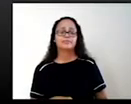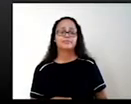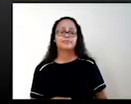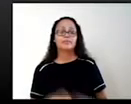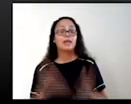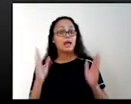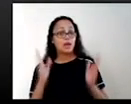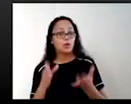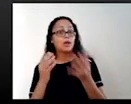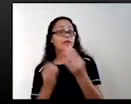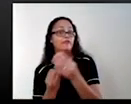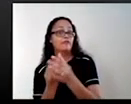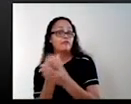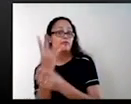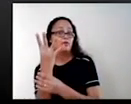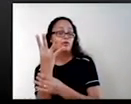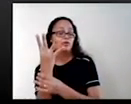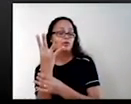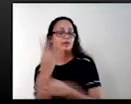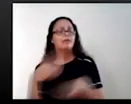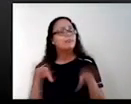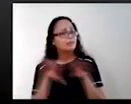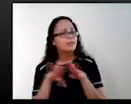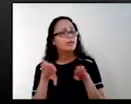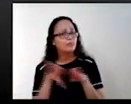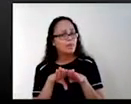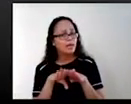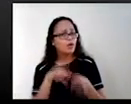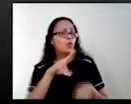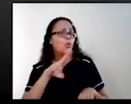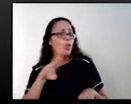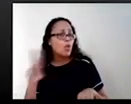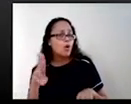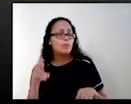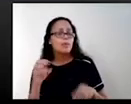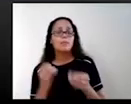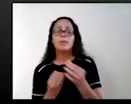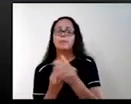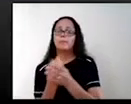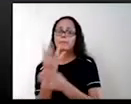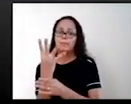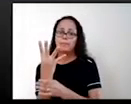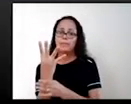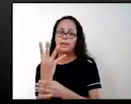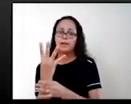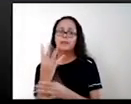Da flora. Então, na flora também, nome para plantas, nomes para vegetais, nomes